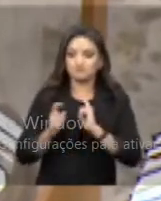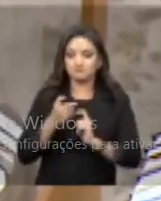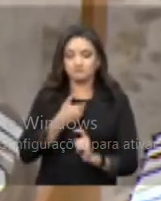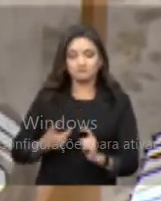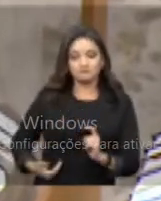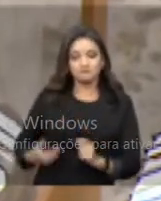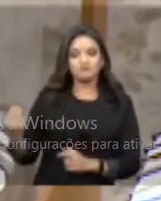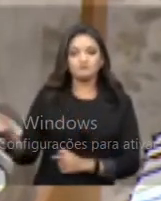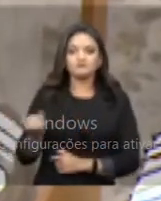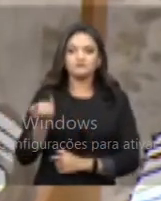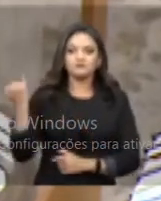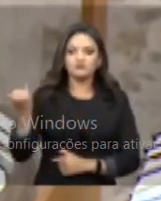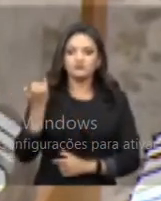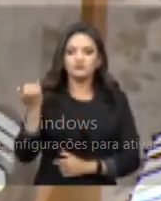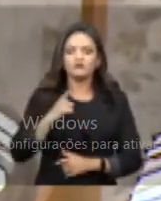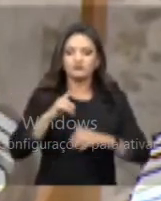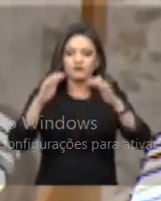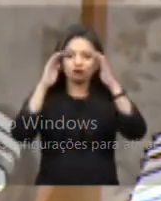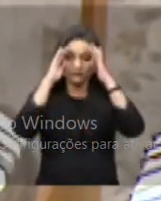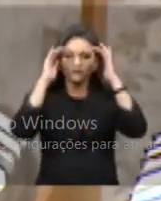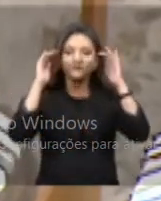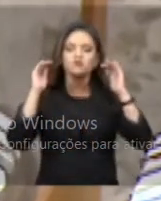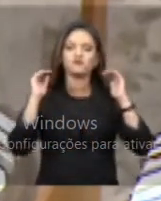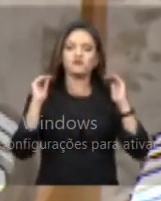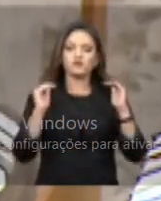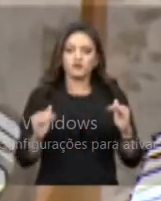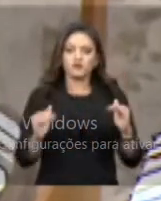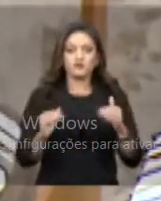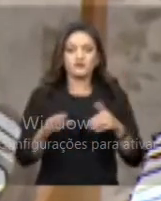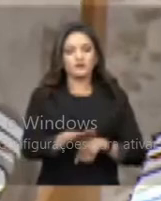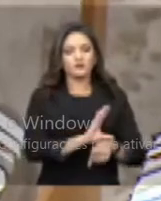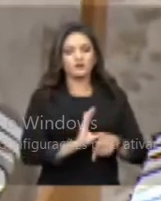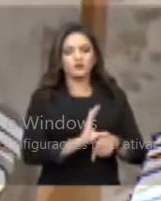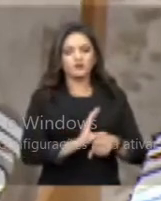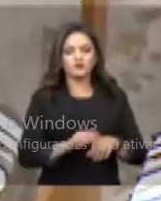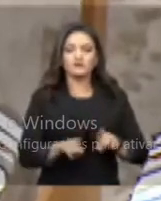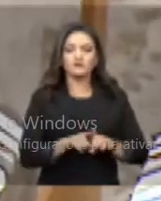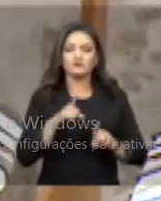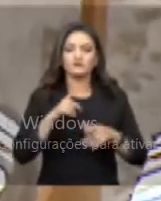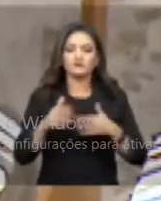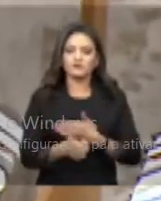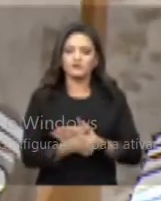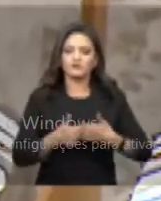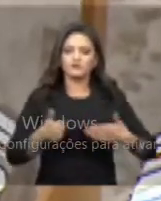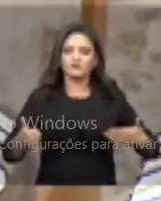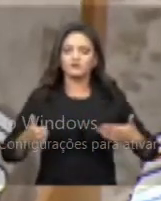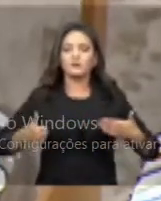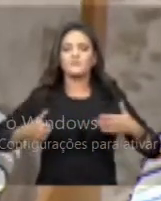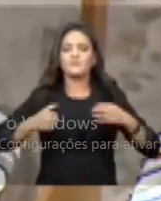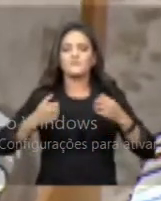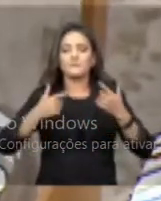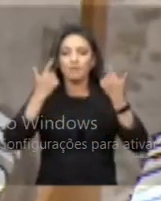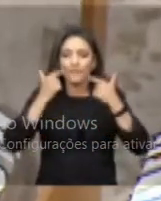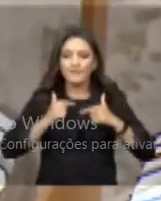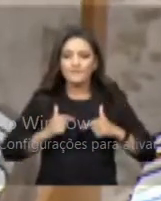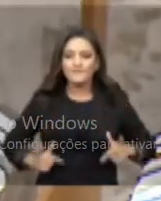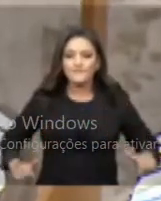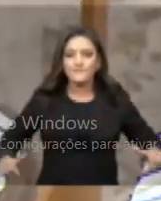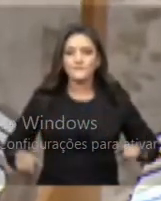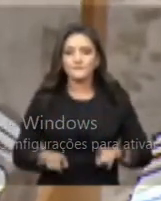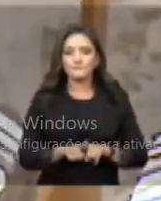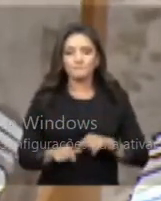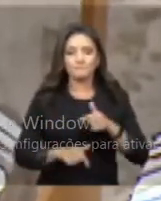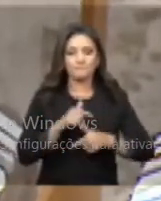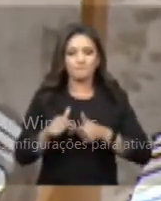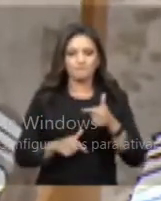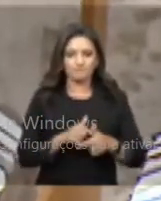importante do cumprimento desse dever constitucional, que materializa também a moralidade e impessoalidade no exercício das